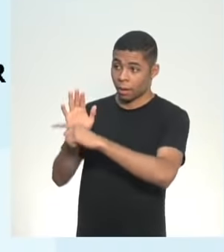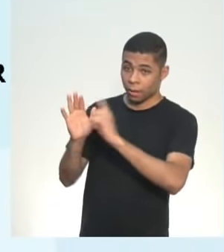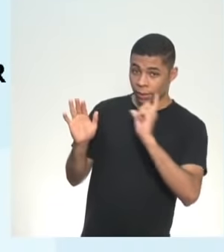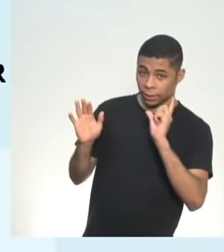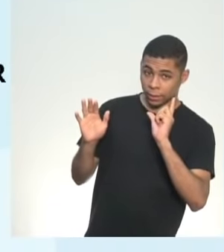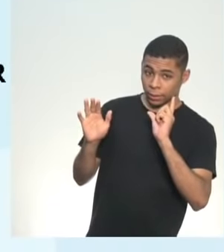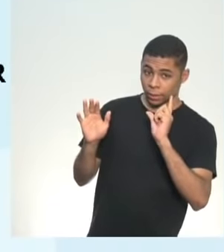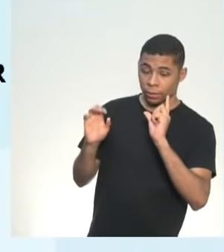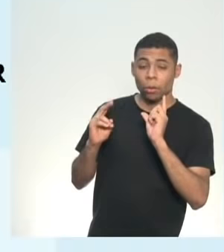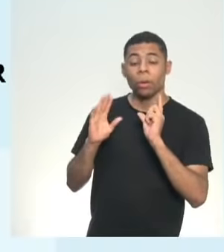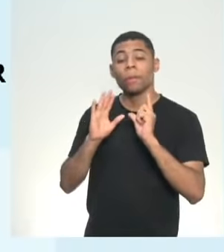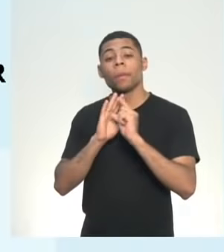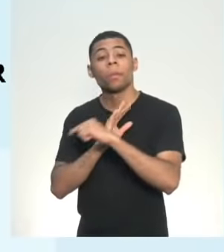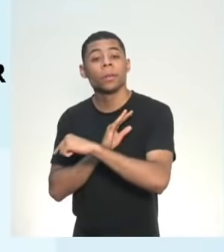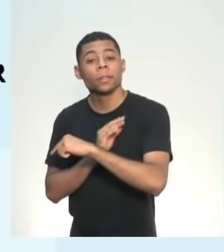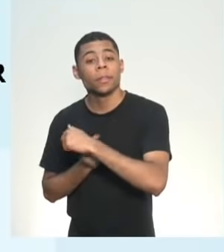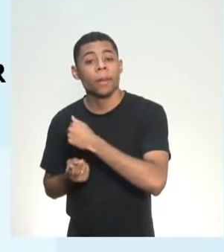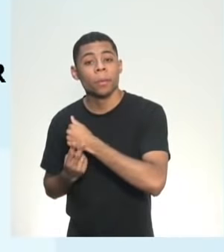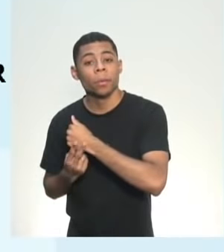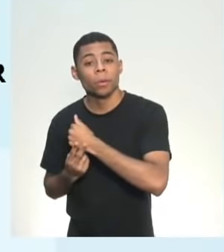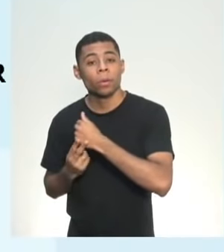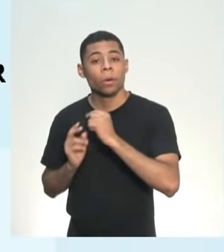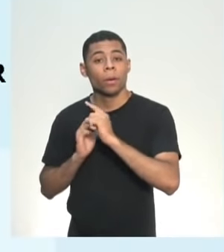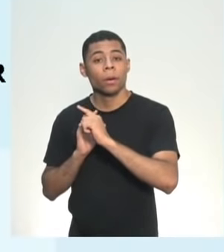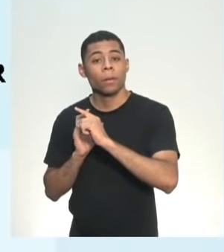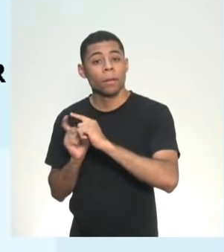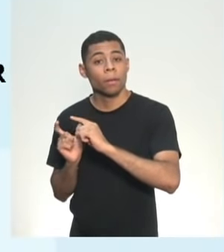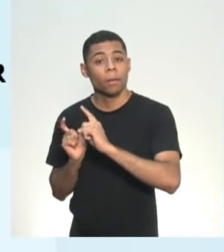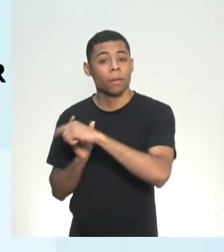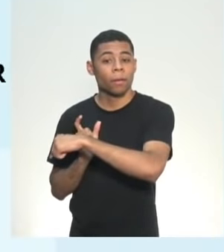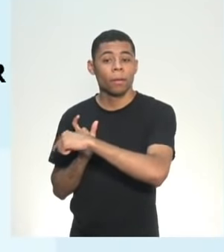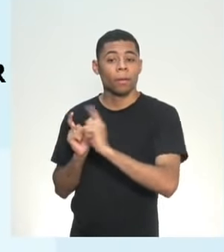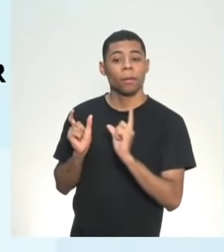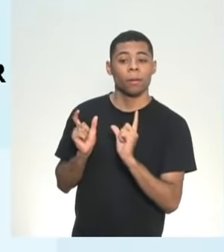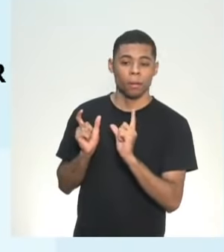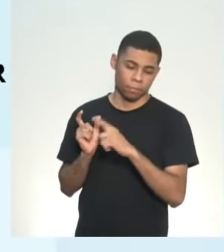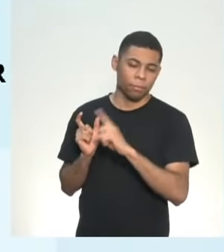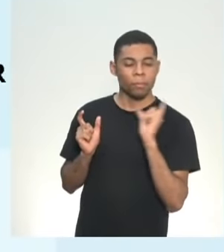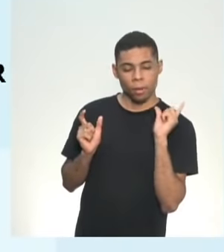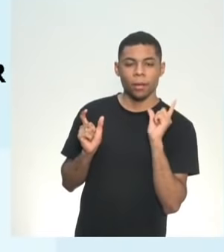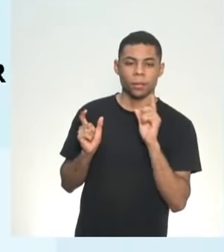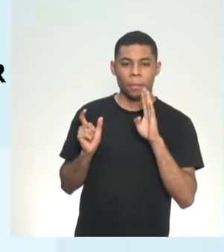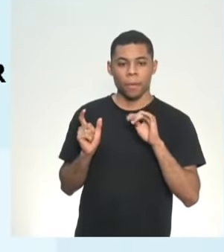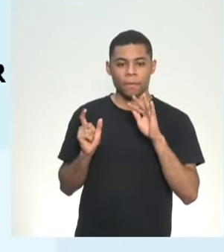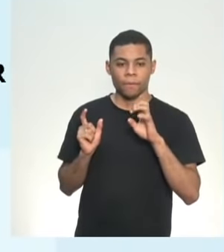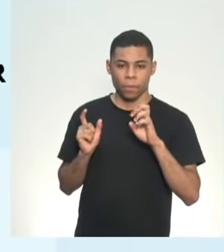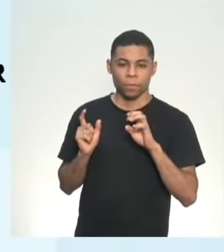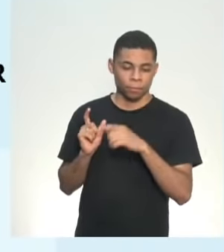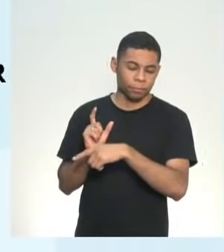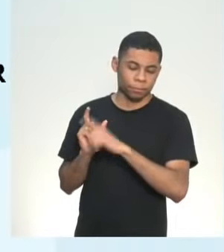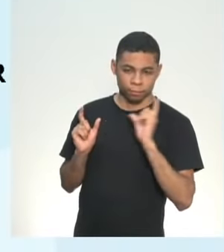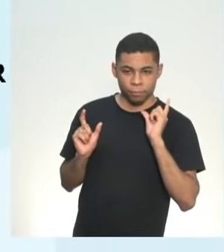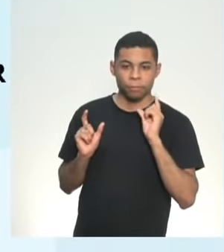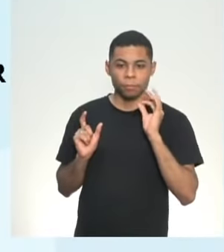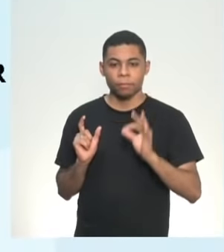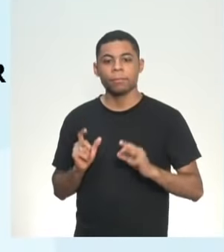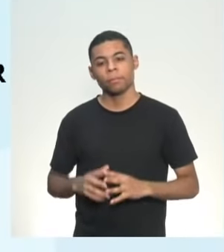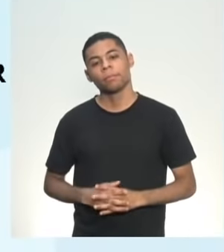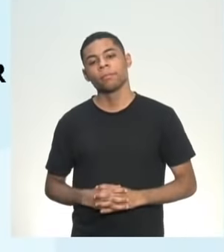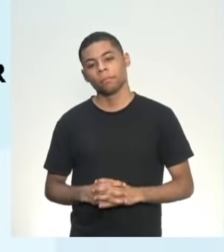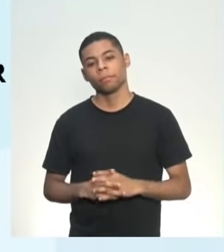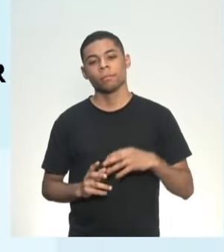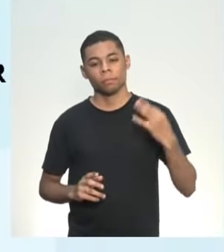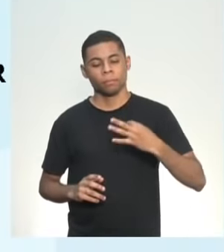antes ou vem depois o bicho Hoffmann before que foi o que vocês responderão